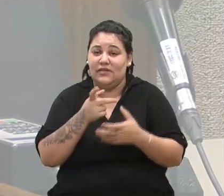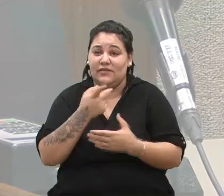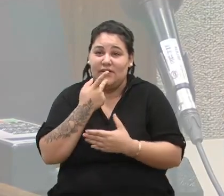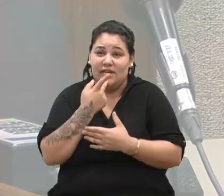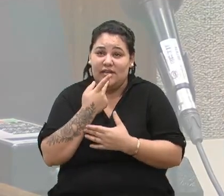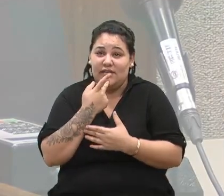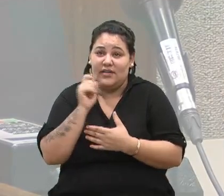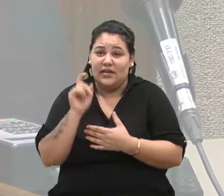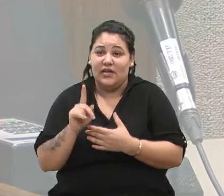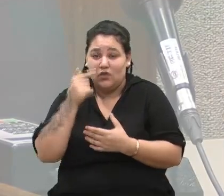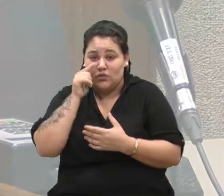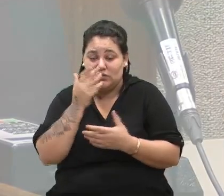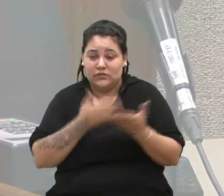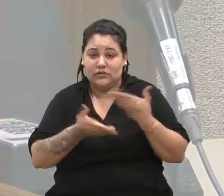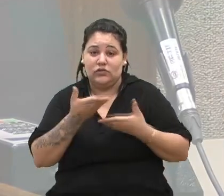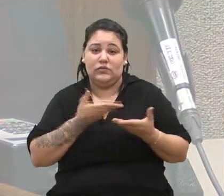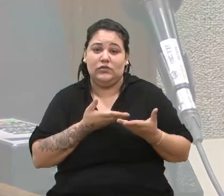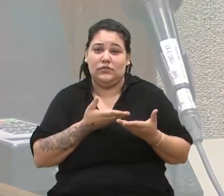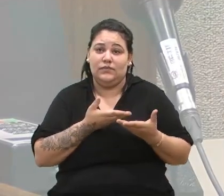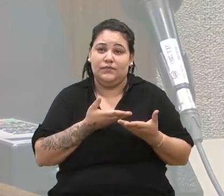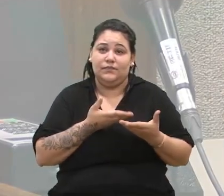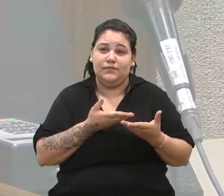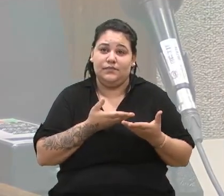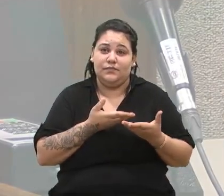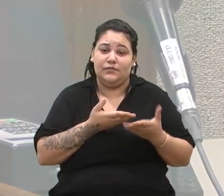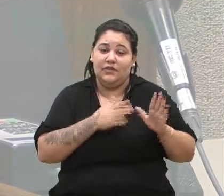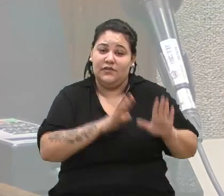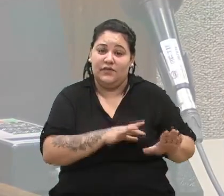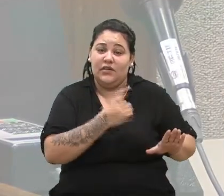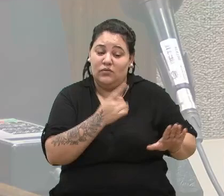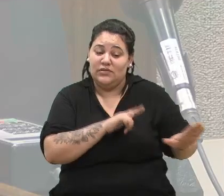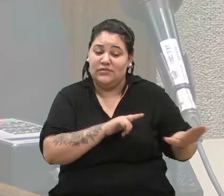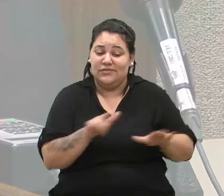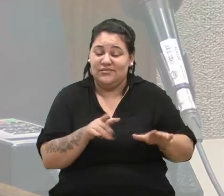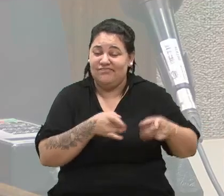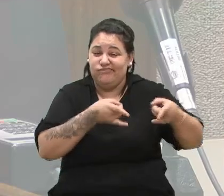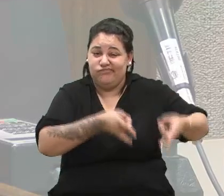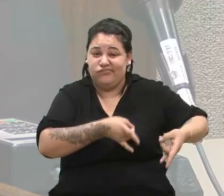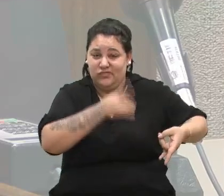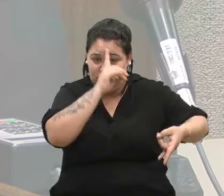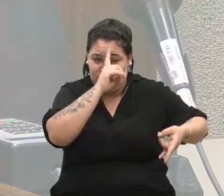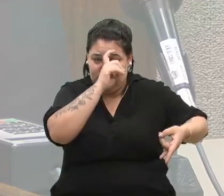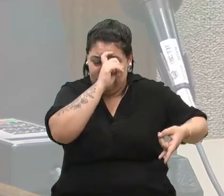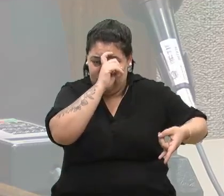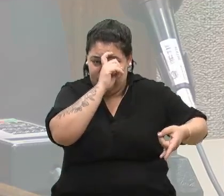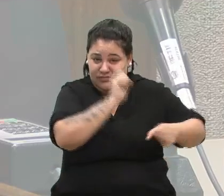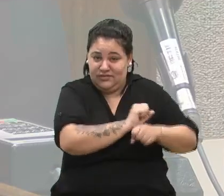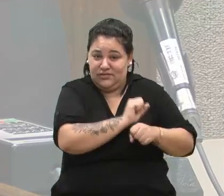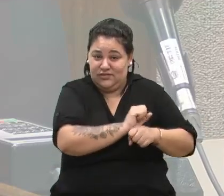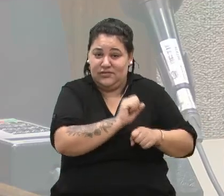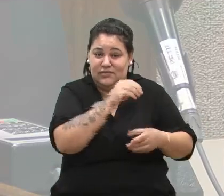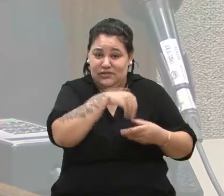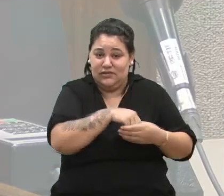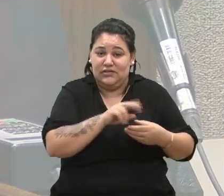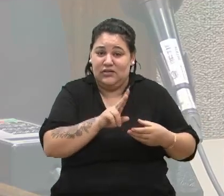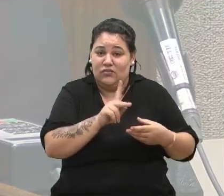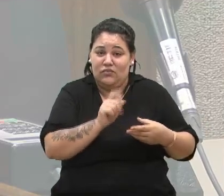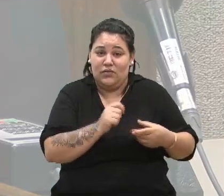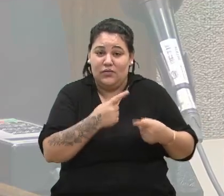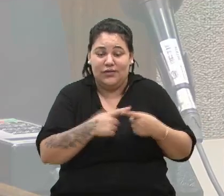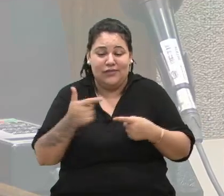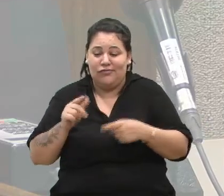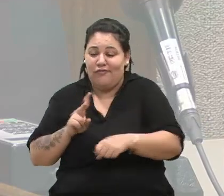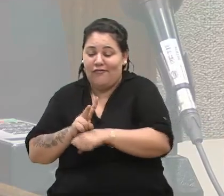ser atendido acaba ficando uma semana num leito na UPA, porque não consegue vaga